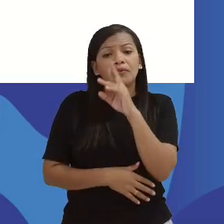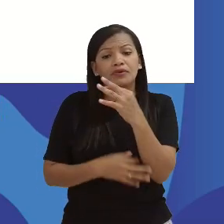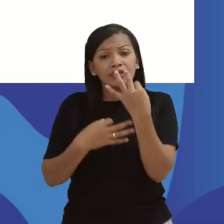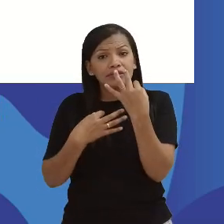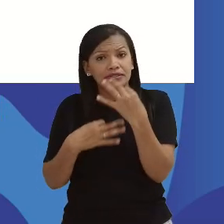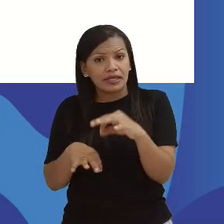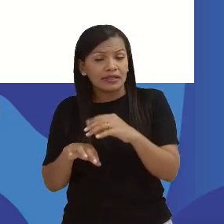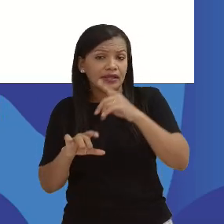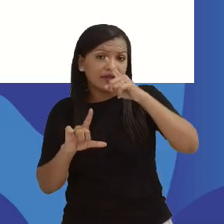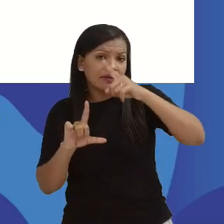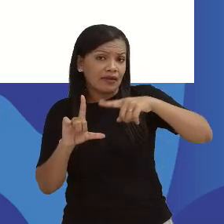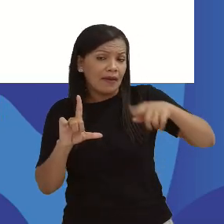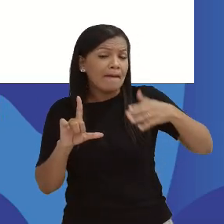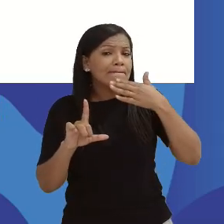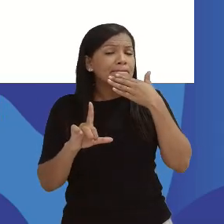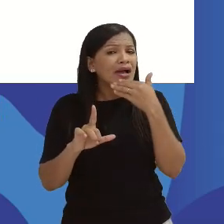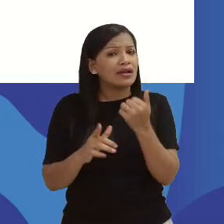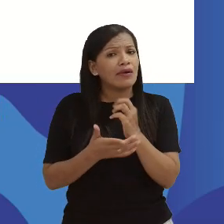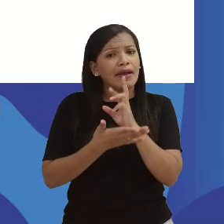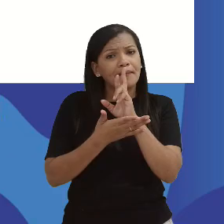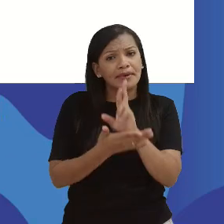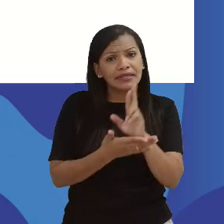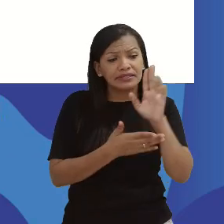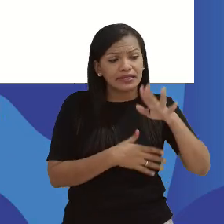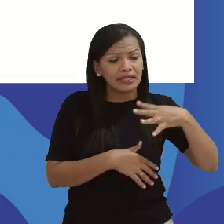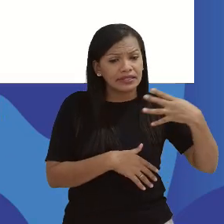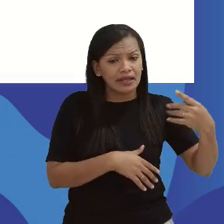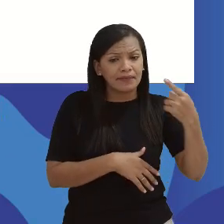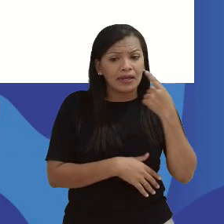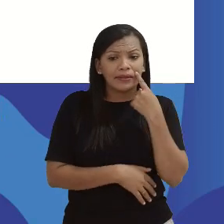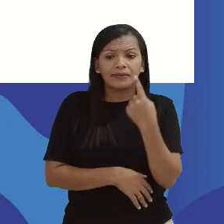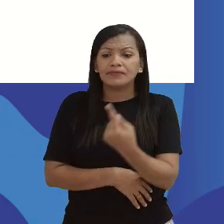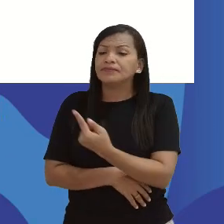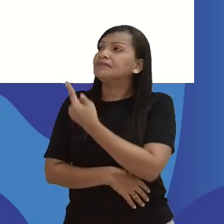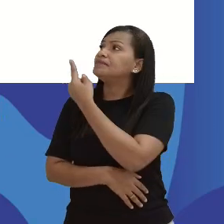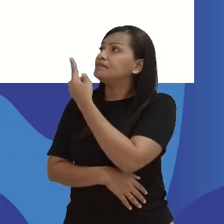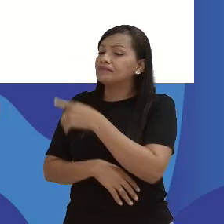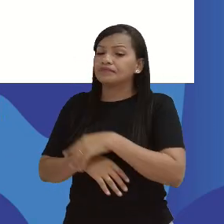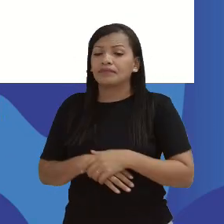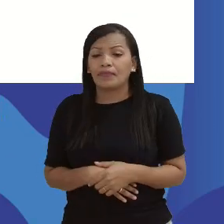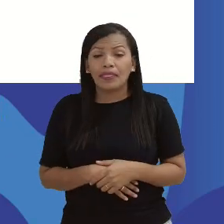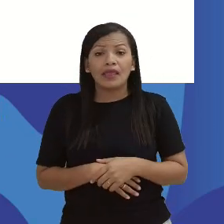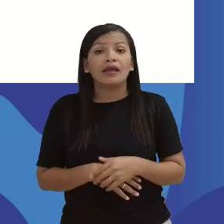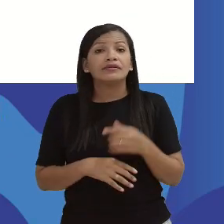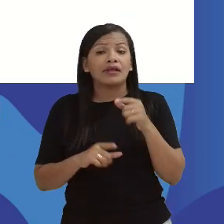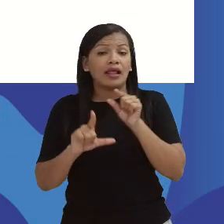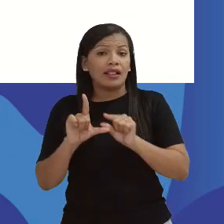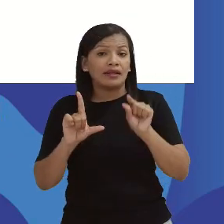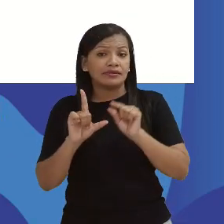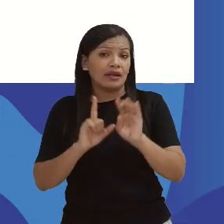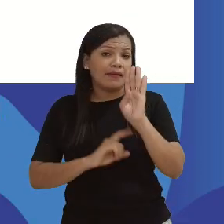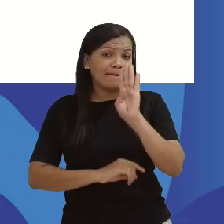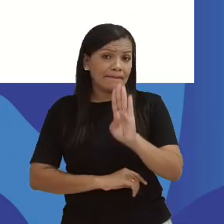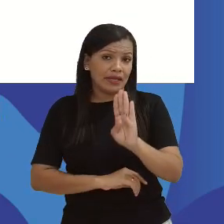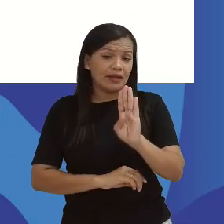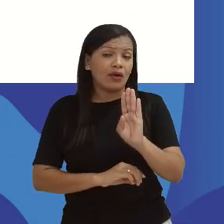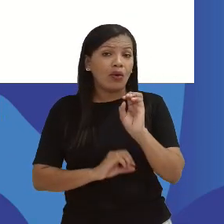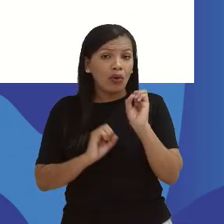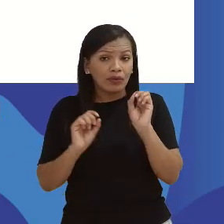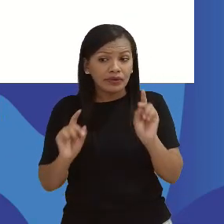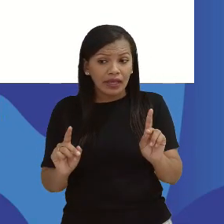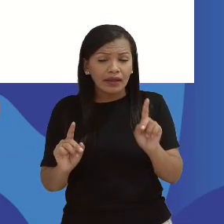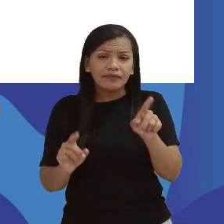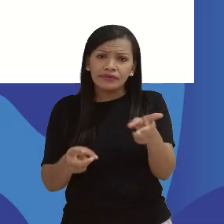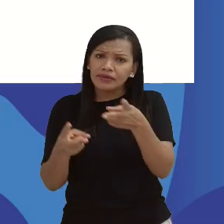gráfico que melhor representa essa tabela é esse gráfico aí, que é o gráfico que está na alternativa B, ok?